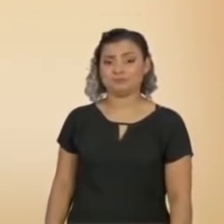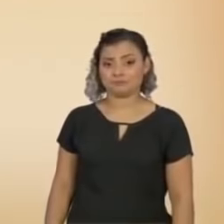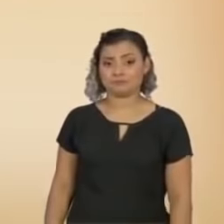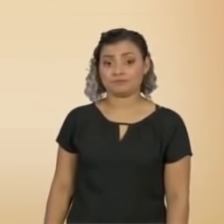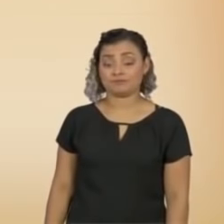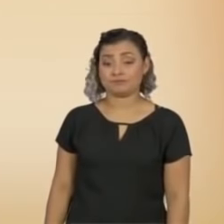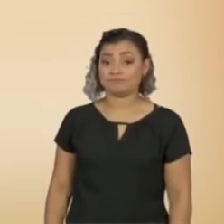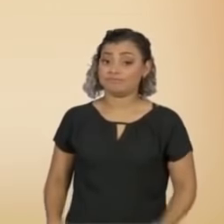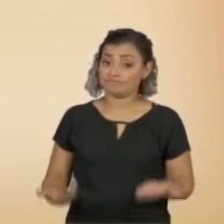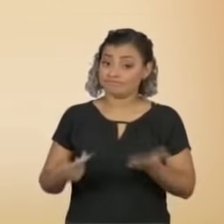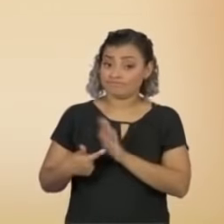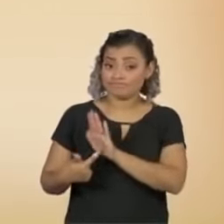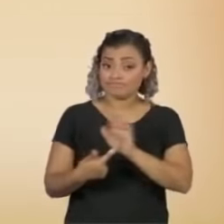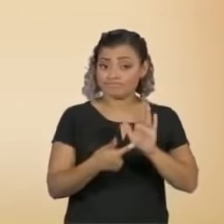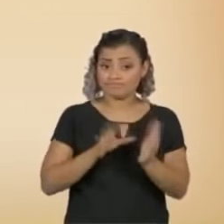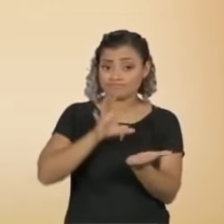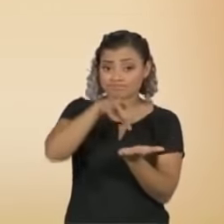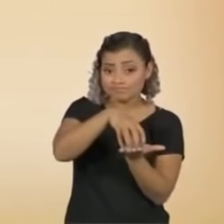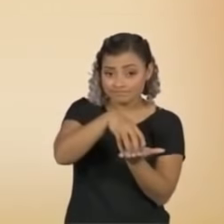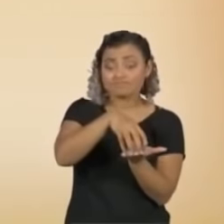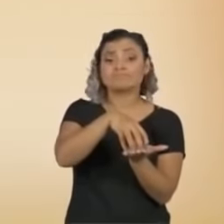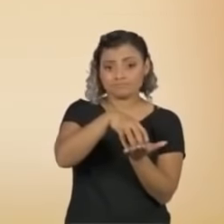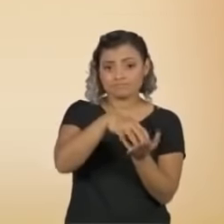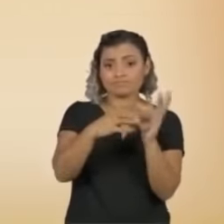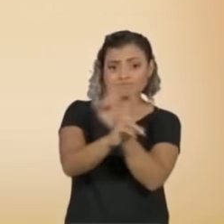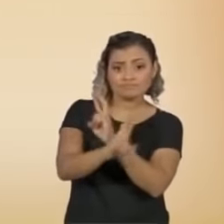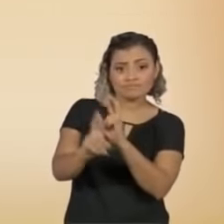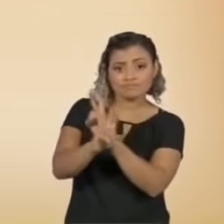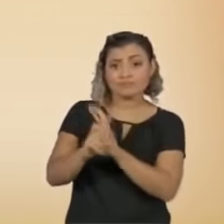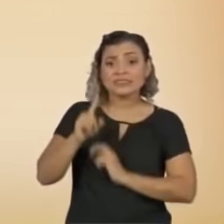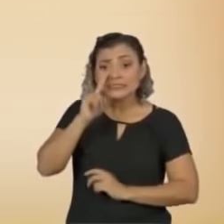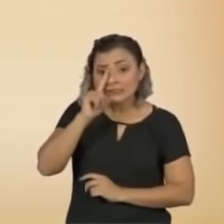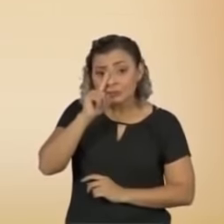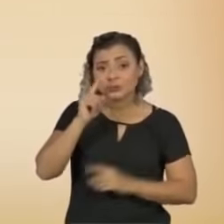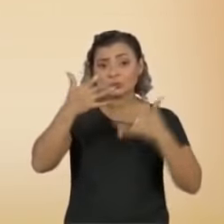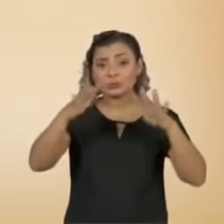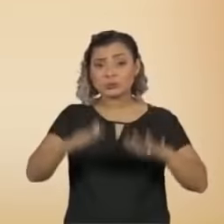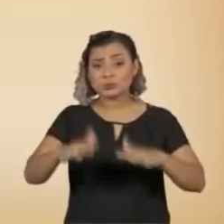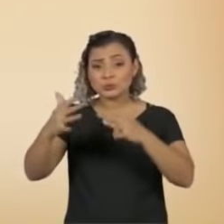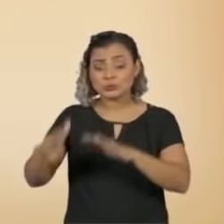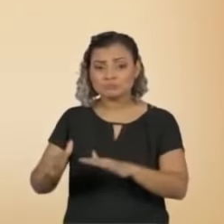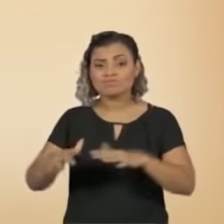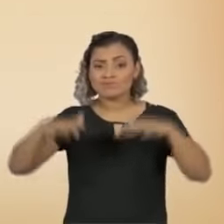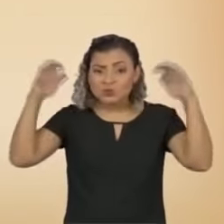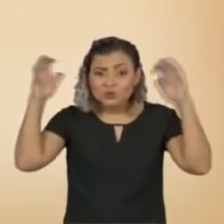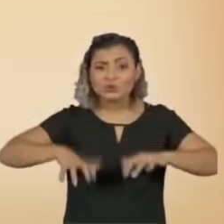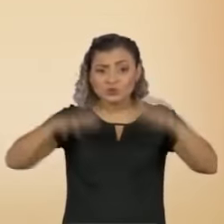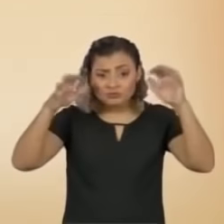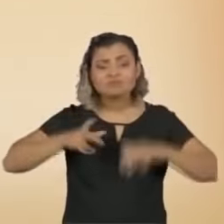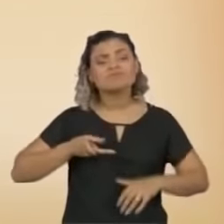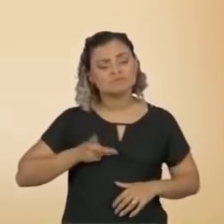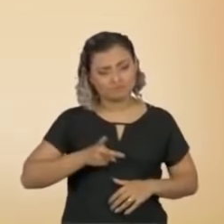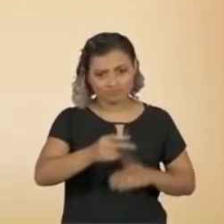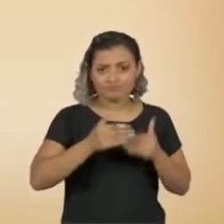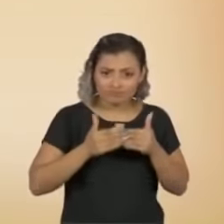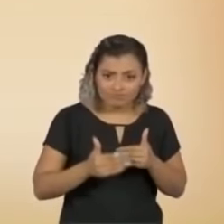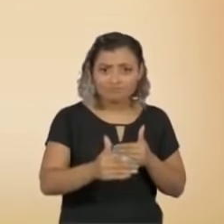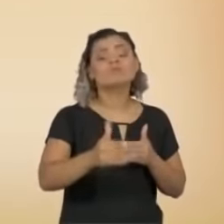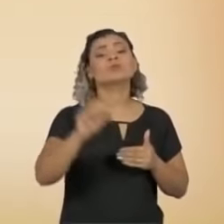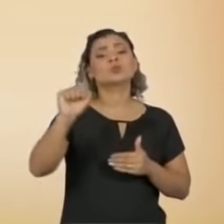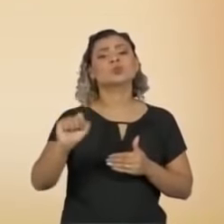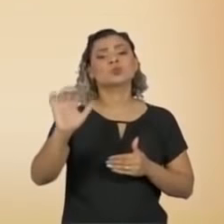De acordo com o Centro Nacional de Gerenciamento de Riscos e Desastres, os temporais devem atingir as cidades do sul